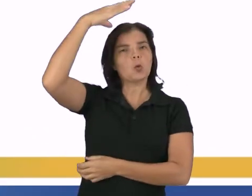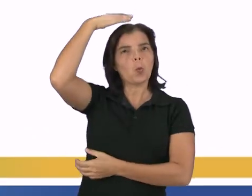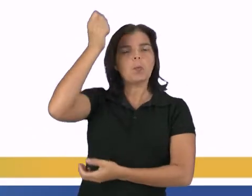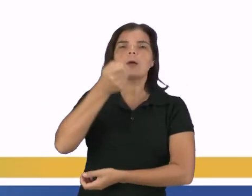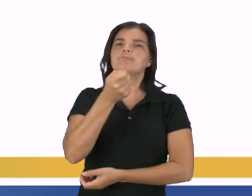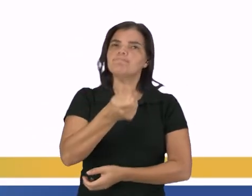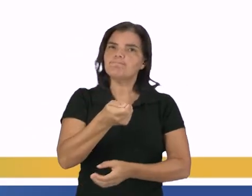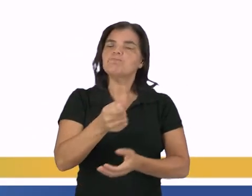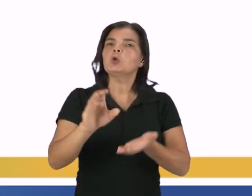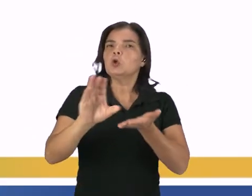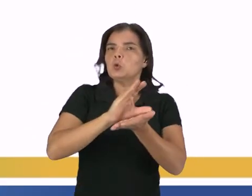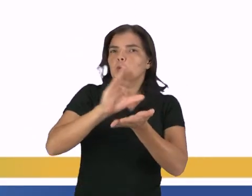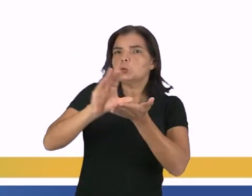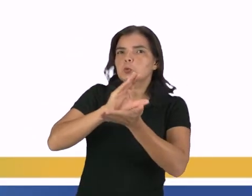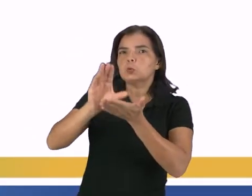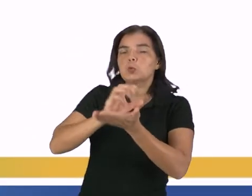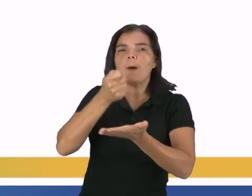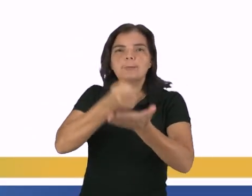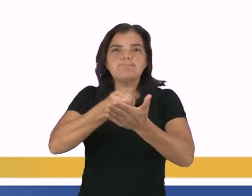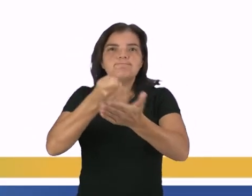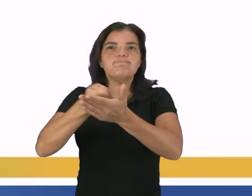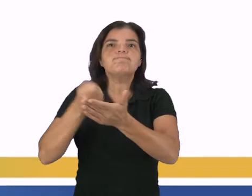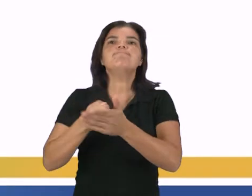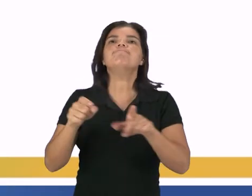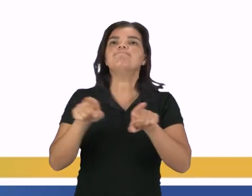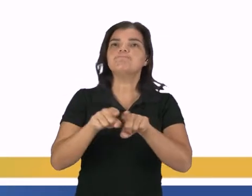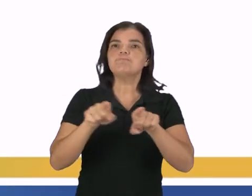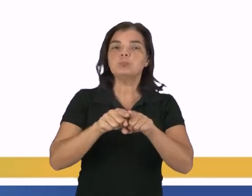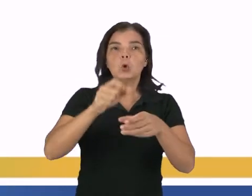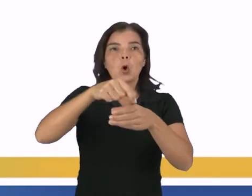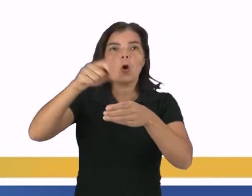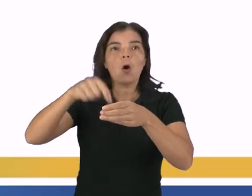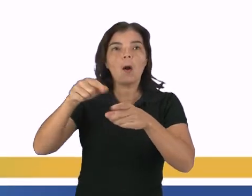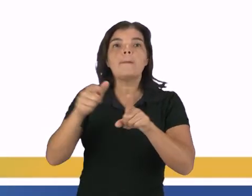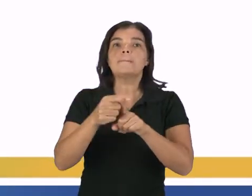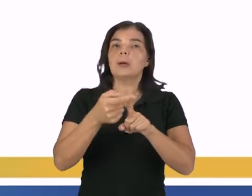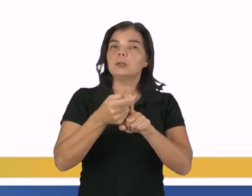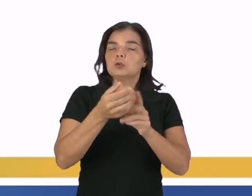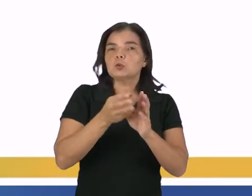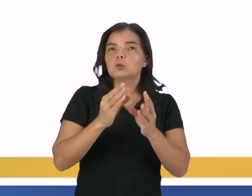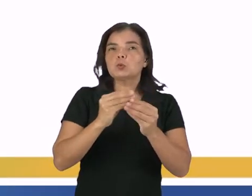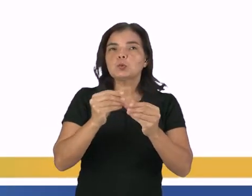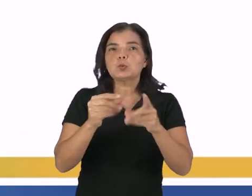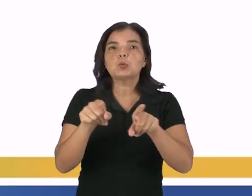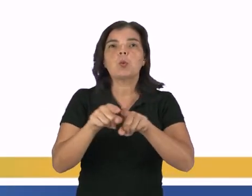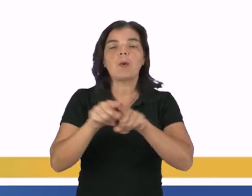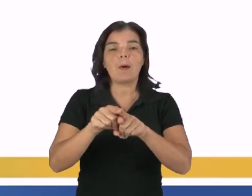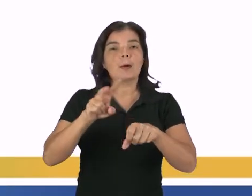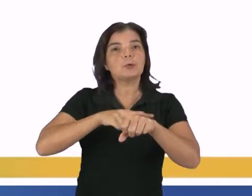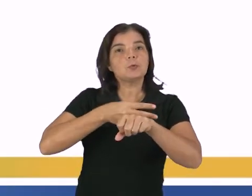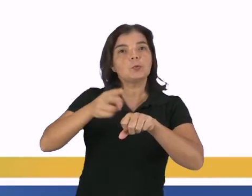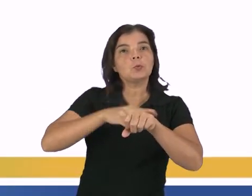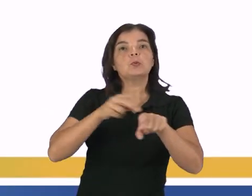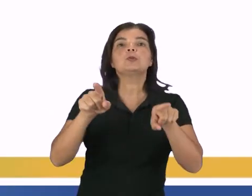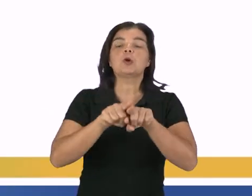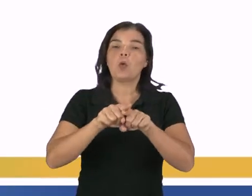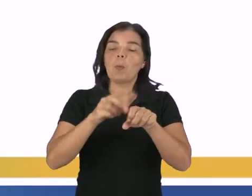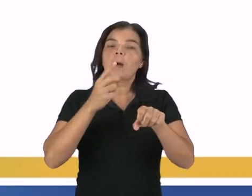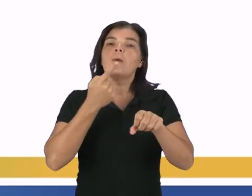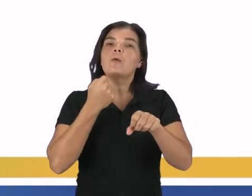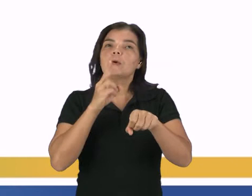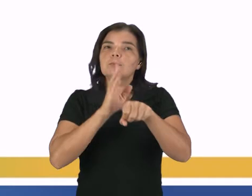cobrava tributos dos povos subjugados. Cultivavam amendoim, milho, tomate, cacau para fazer o